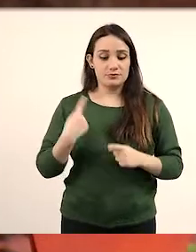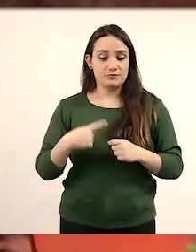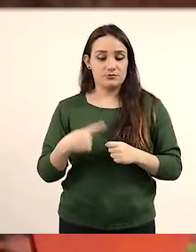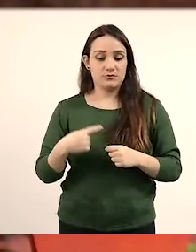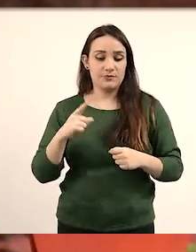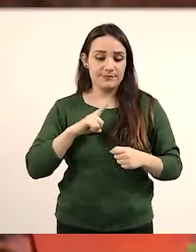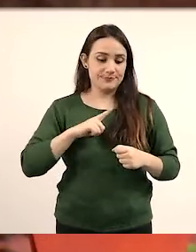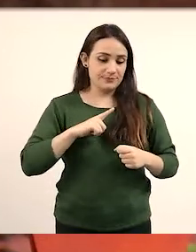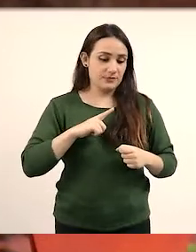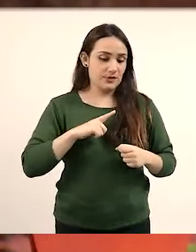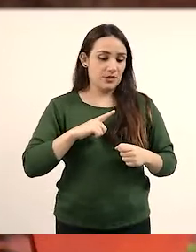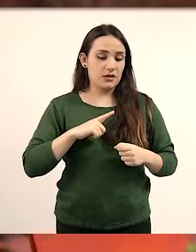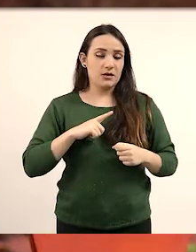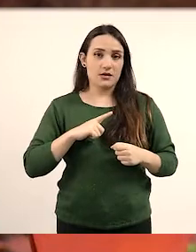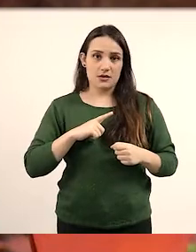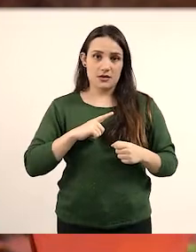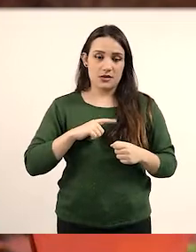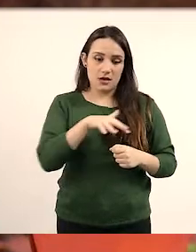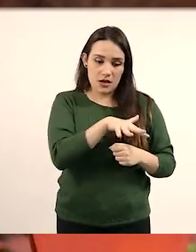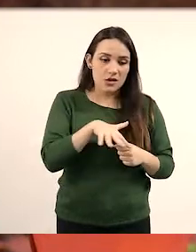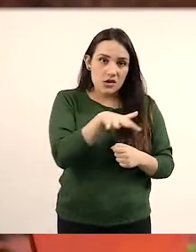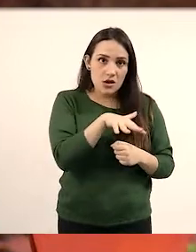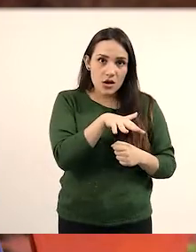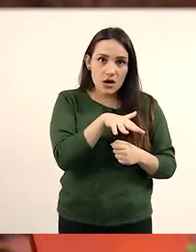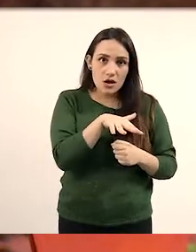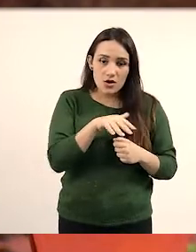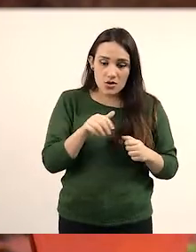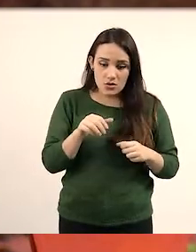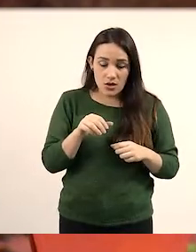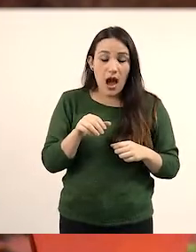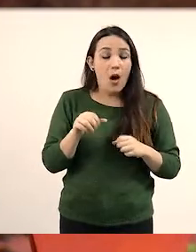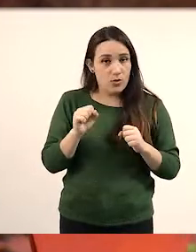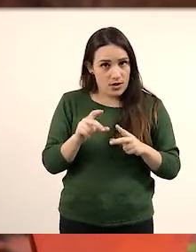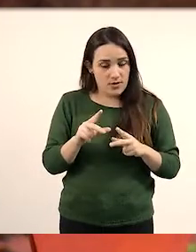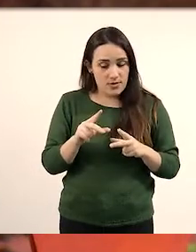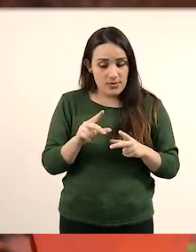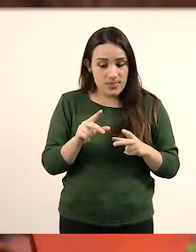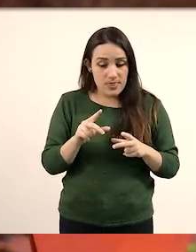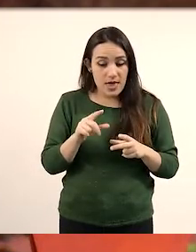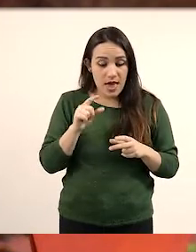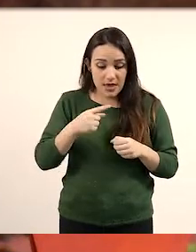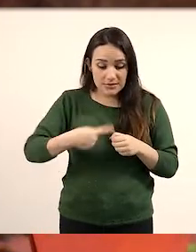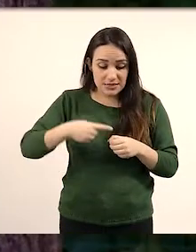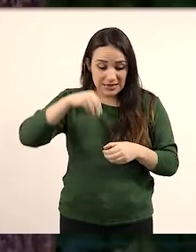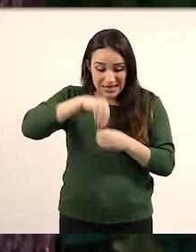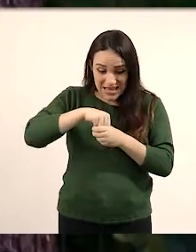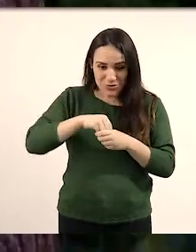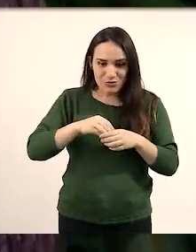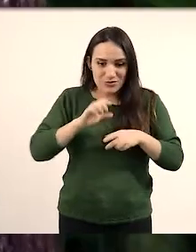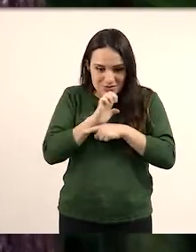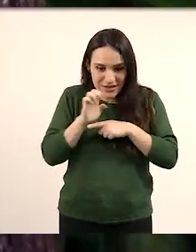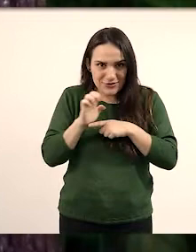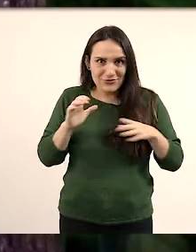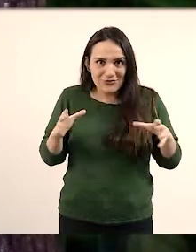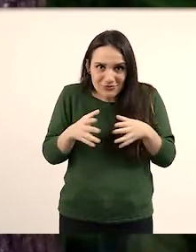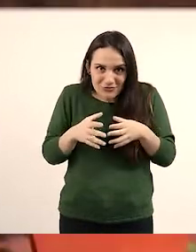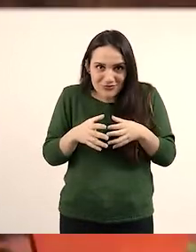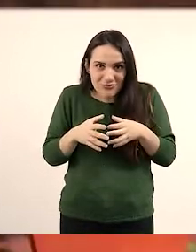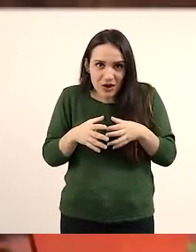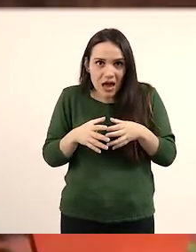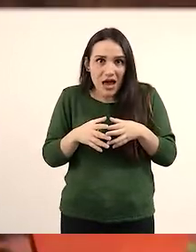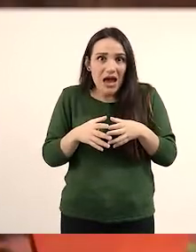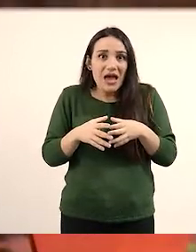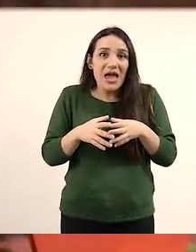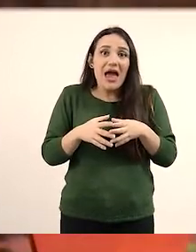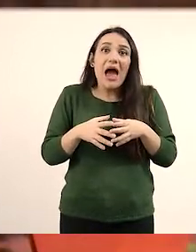território dos municípios, dos estados e da União, eles coexistem, sobrepõem-se. Então tudo junto e misturado. Tudo